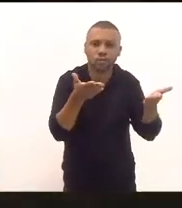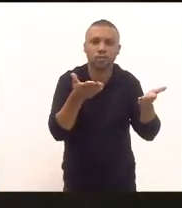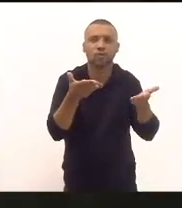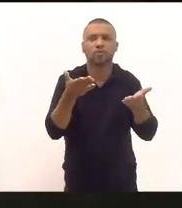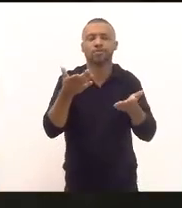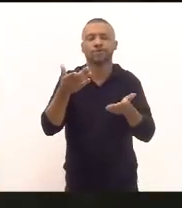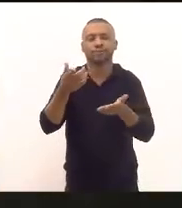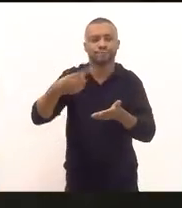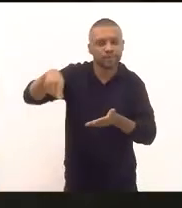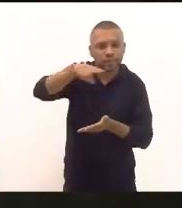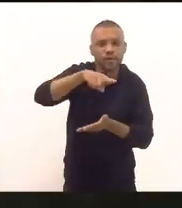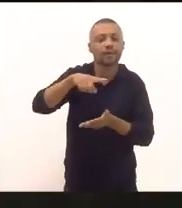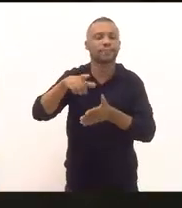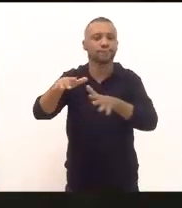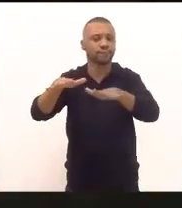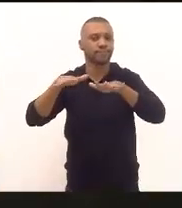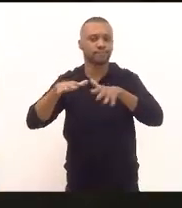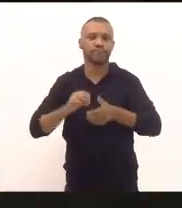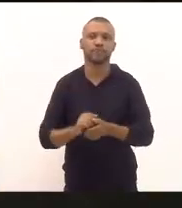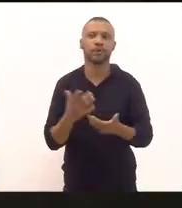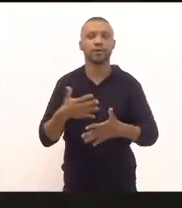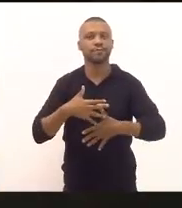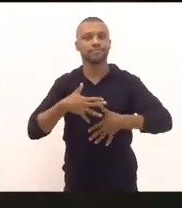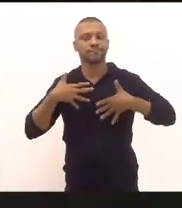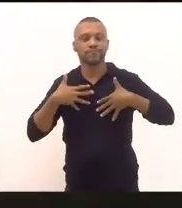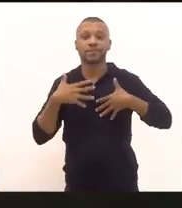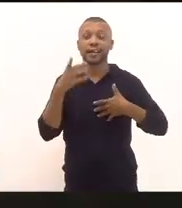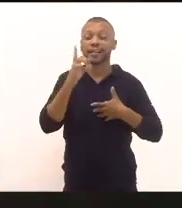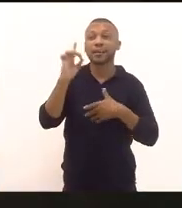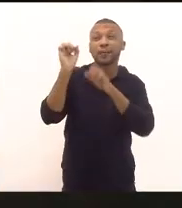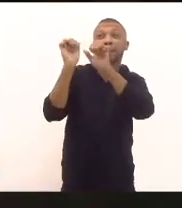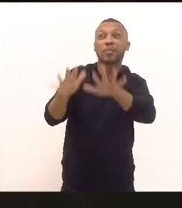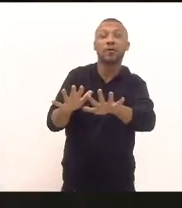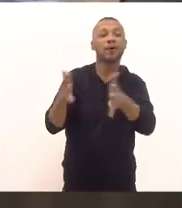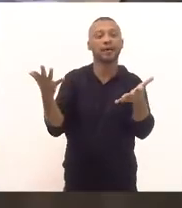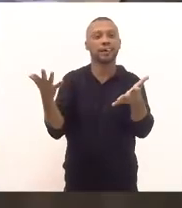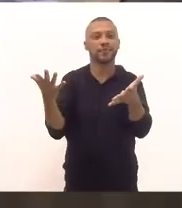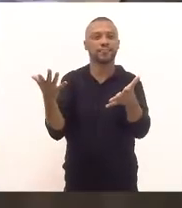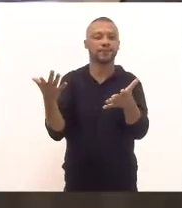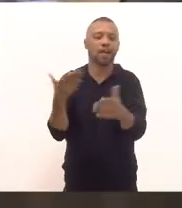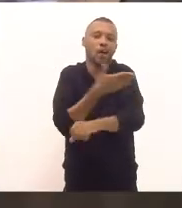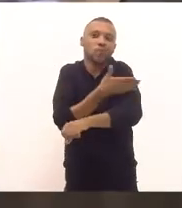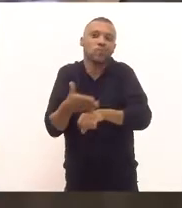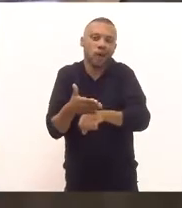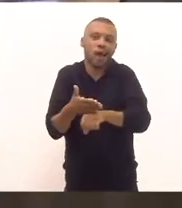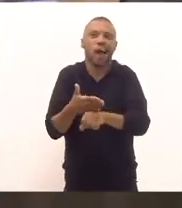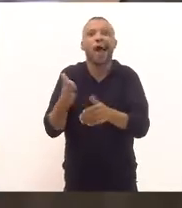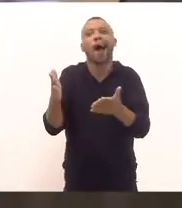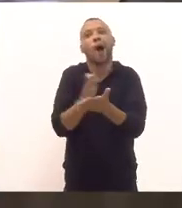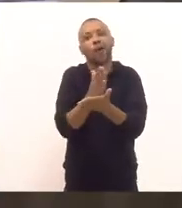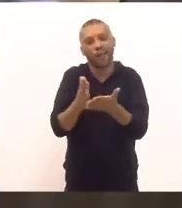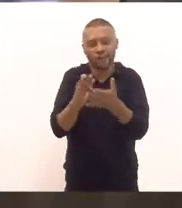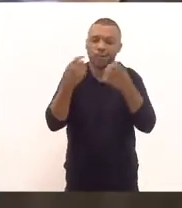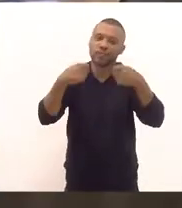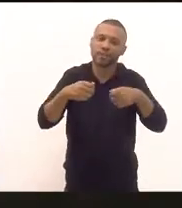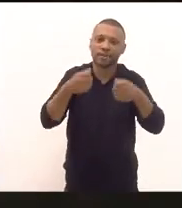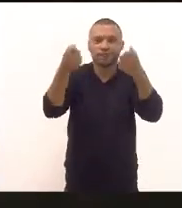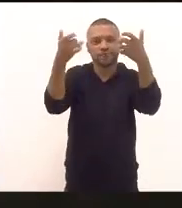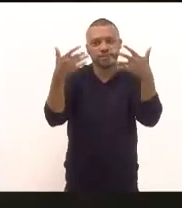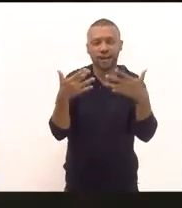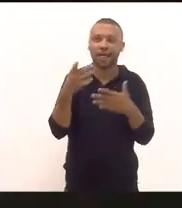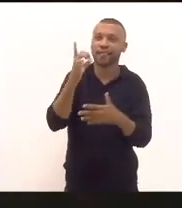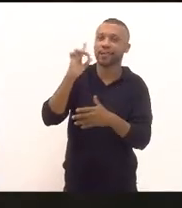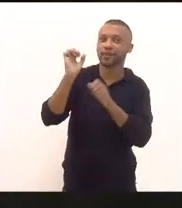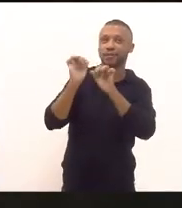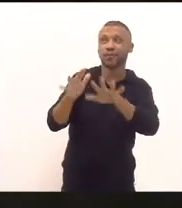abençoe vocês todos eu gostaria de ver vocês de Deus abençoe Alguém tem que dizer o Deus abençoe